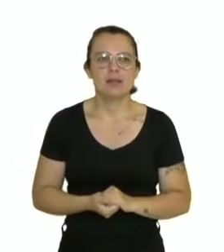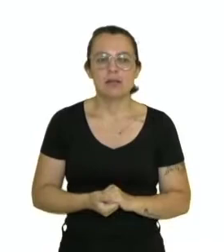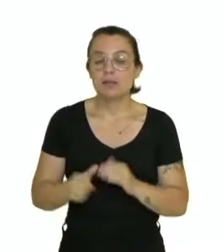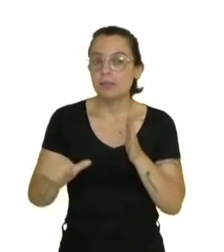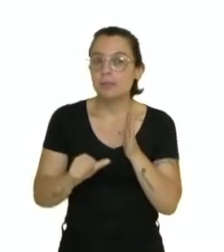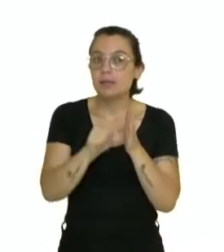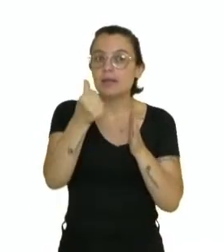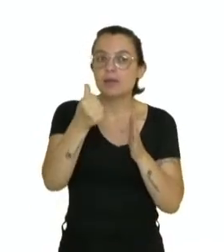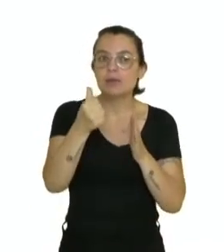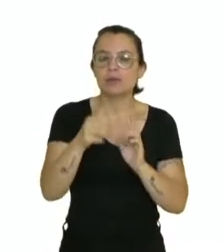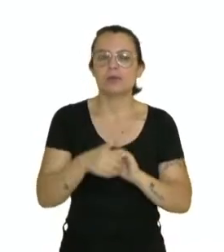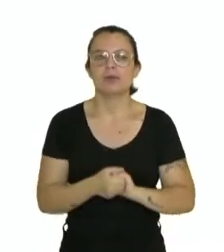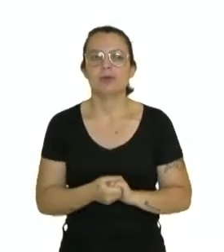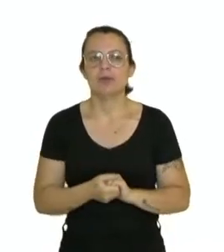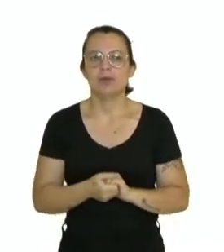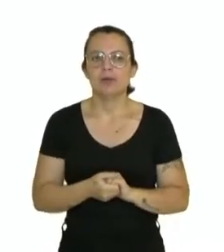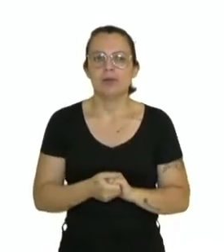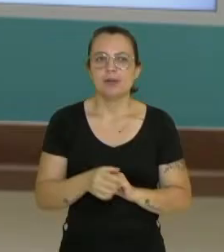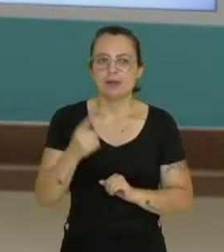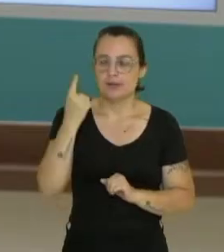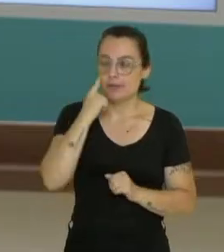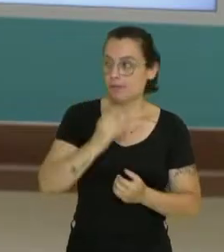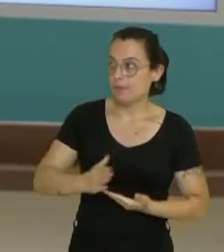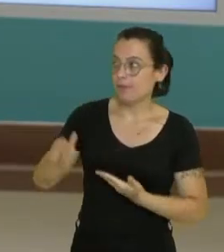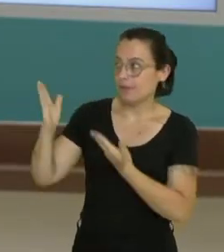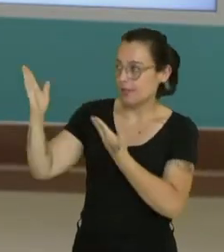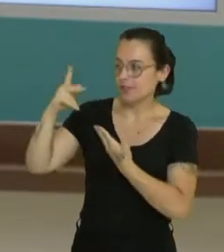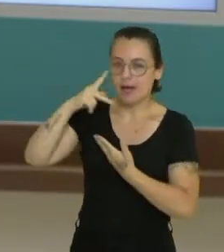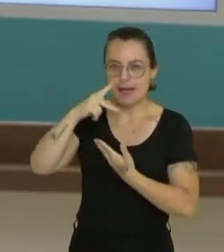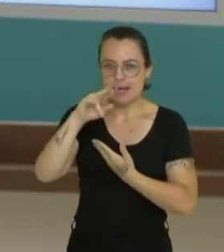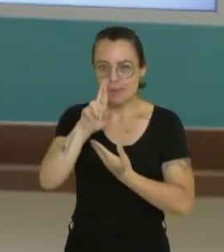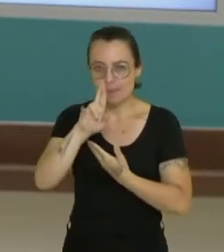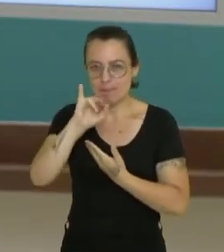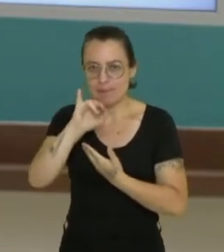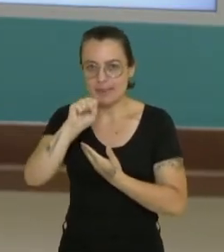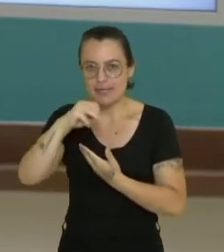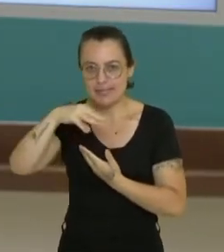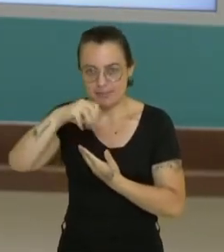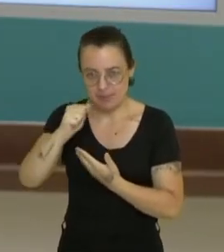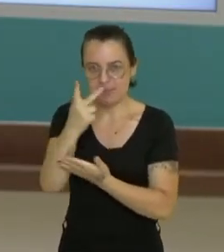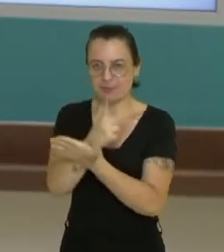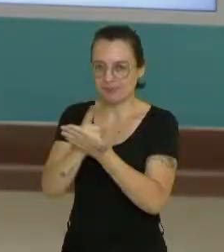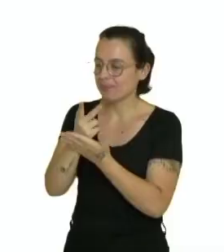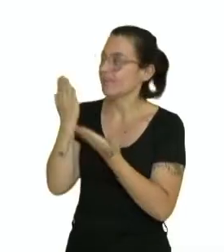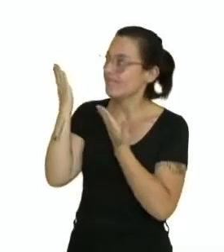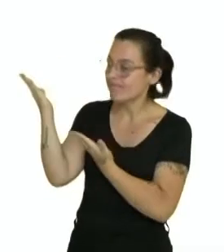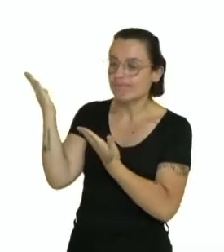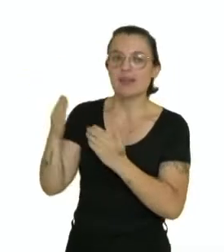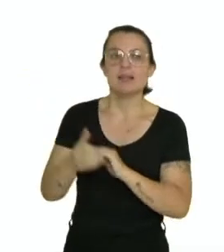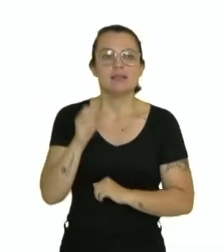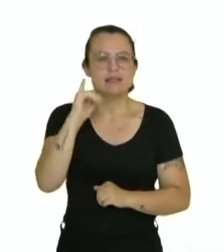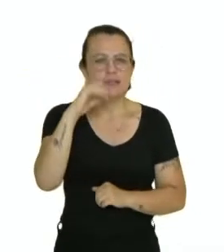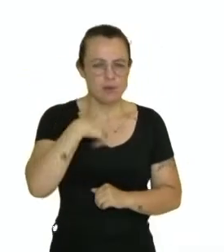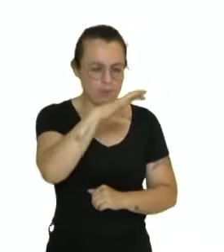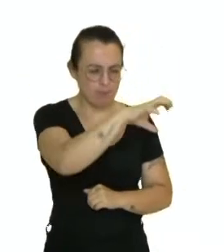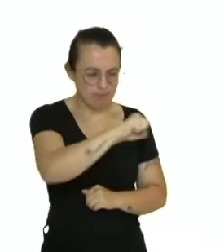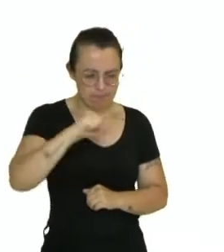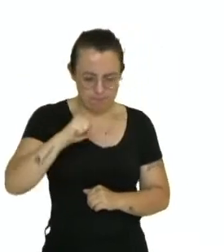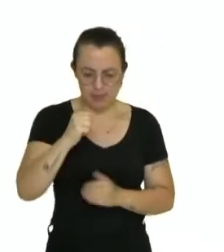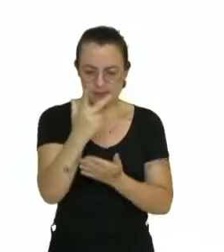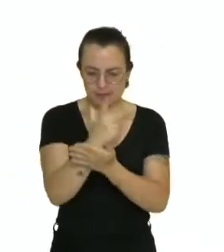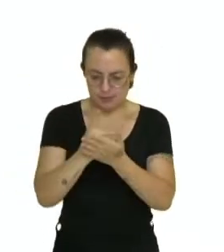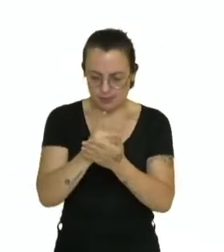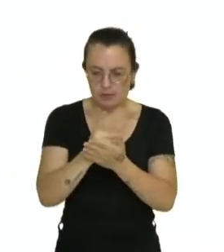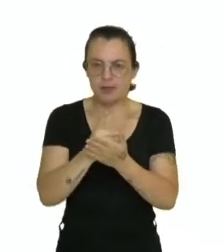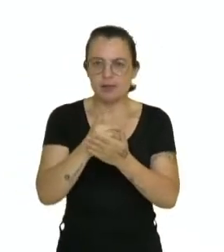nós temos que acompanhar. Vejam este prisma que eu tenho aqui. Esse prisma, se eu pegar ele e fizer